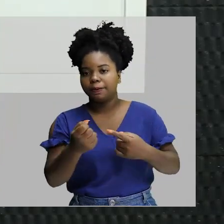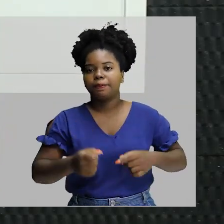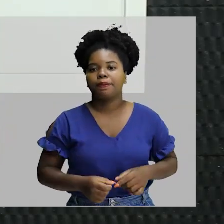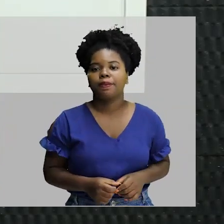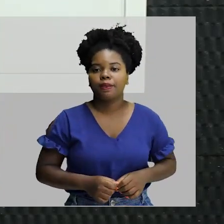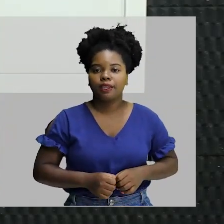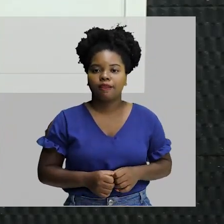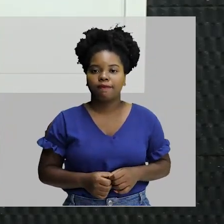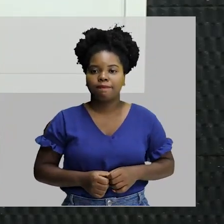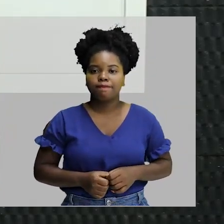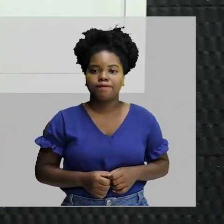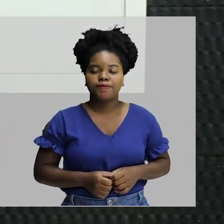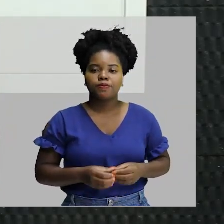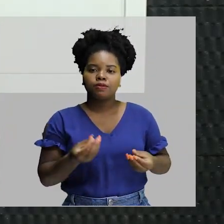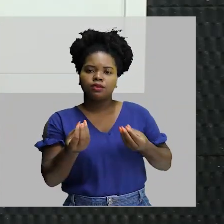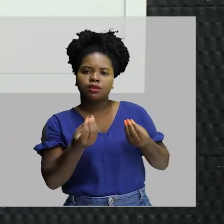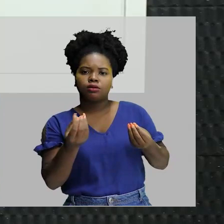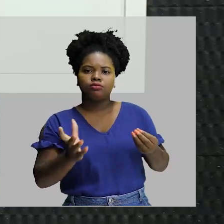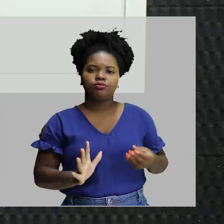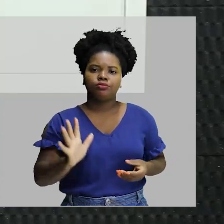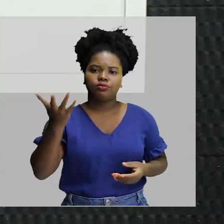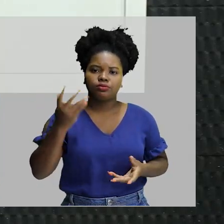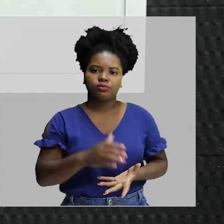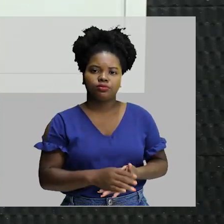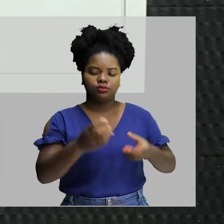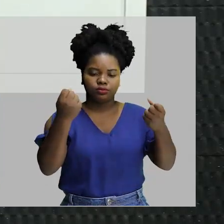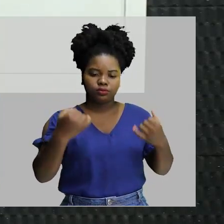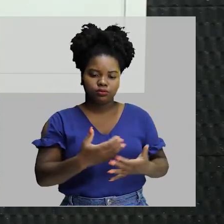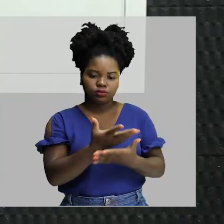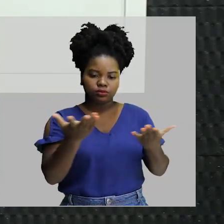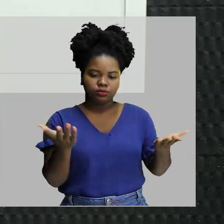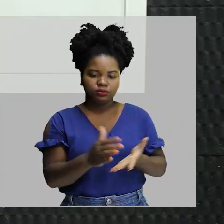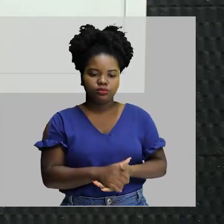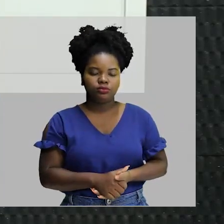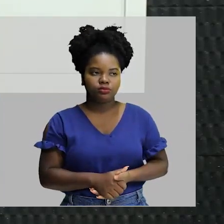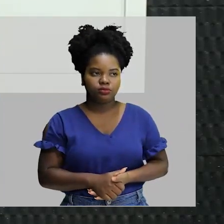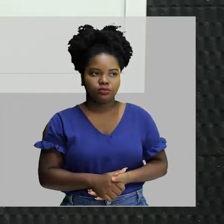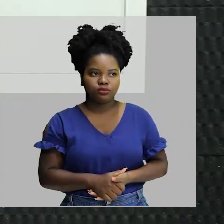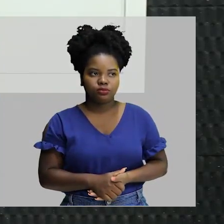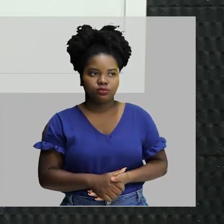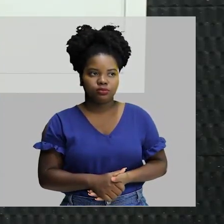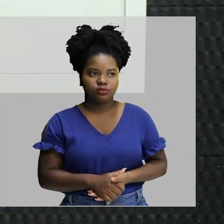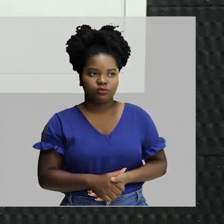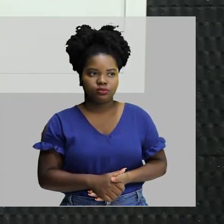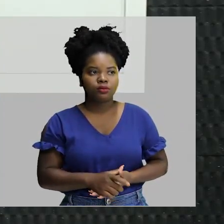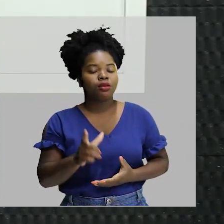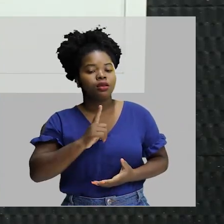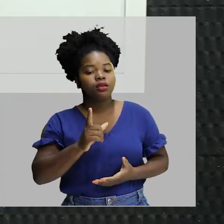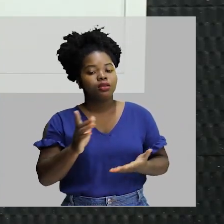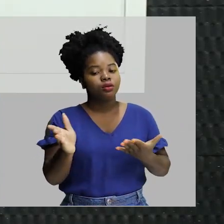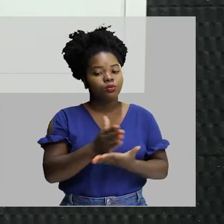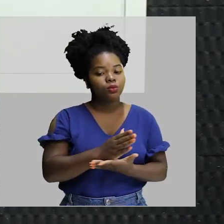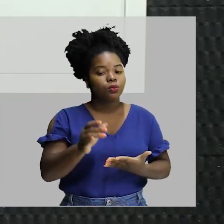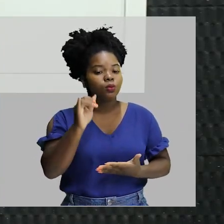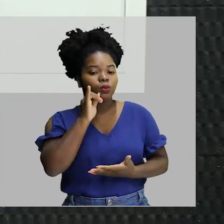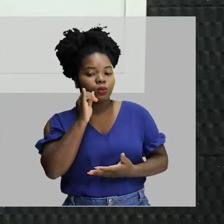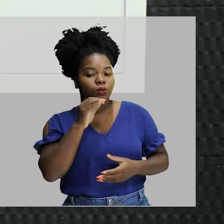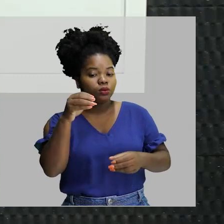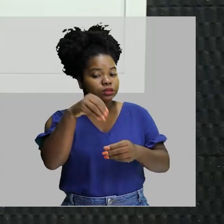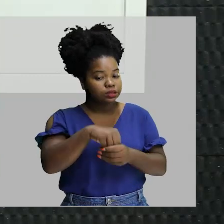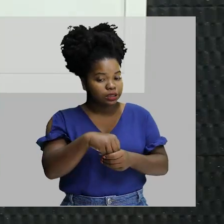Tá? Então, como eu posso falar para vocês aqui, nós temos alguns exemplos